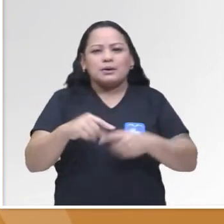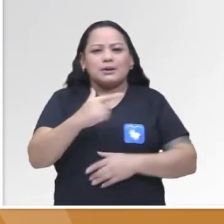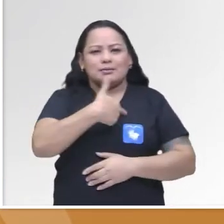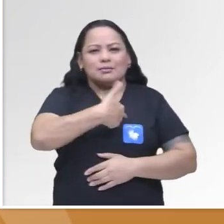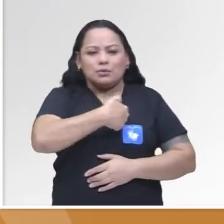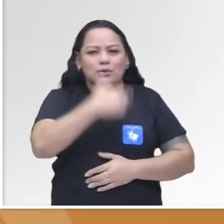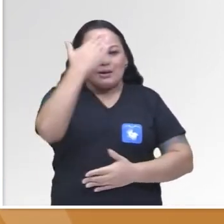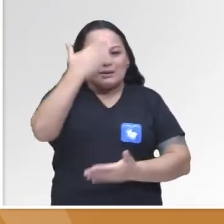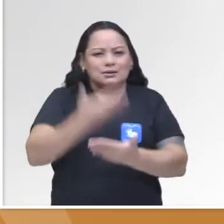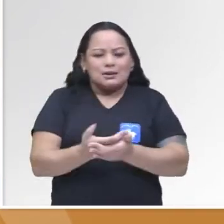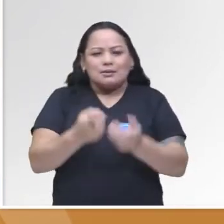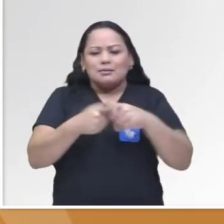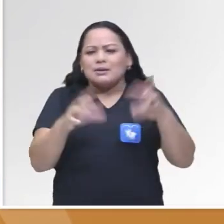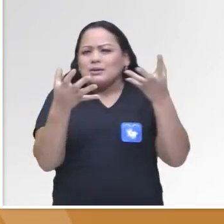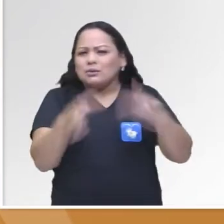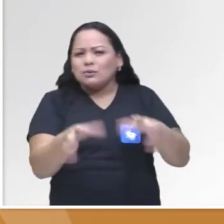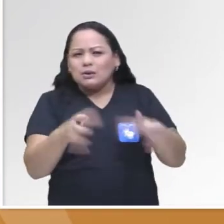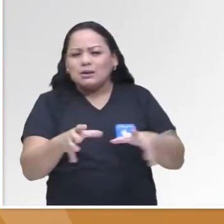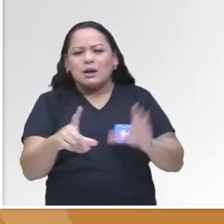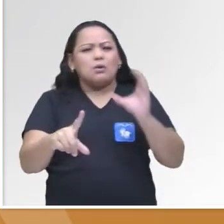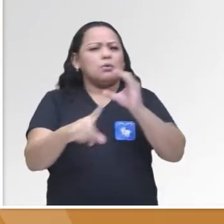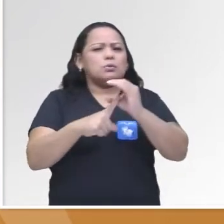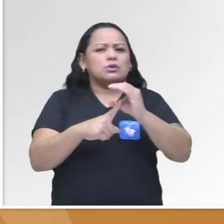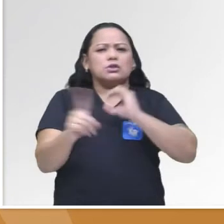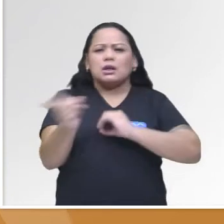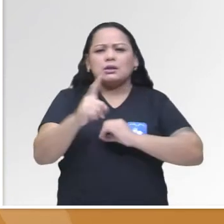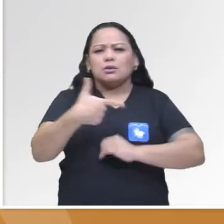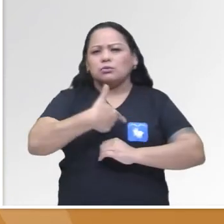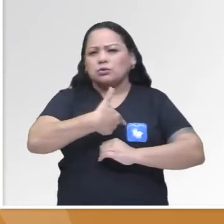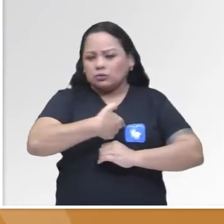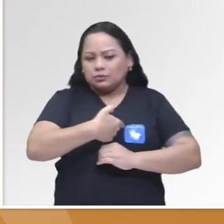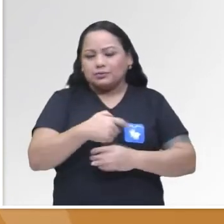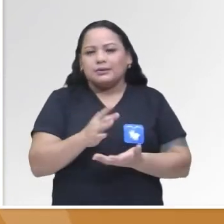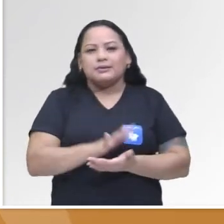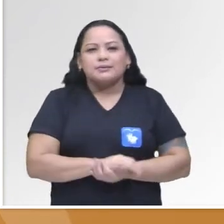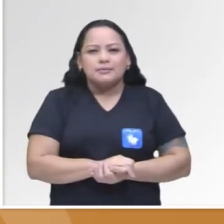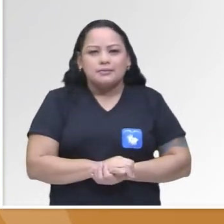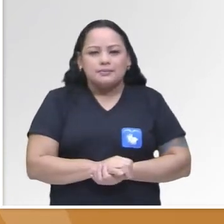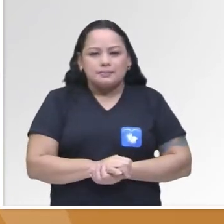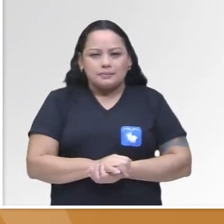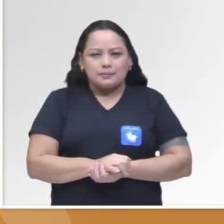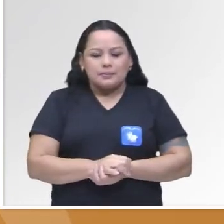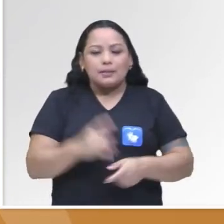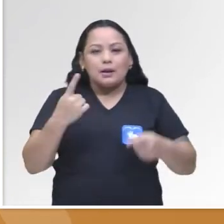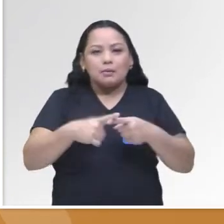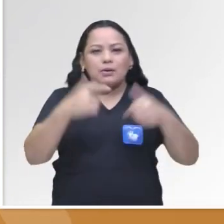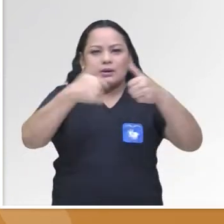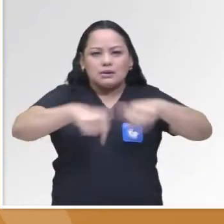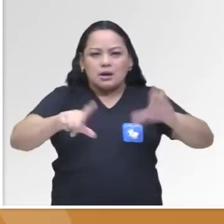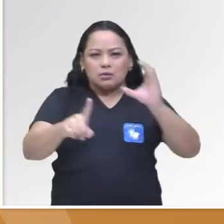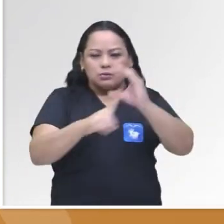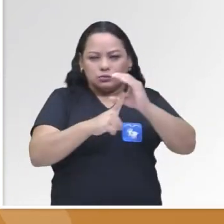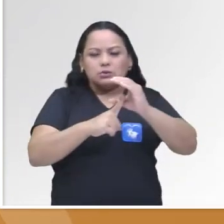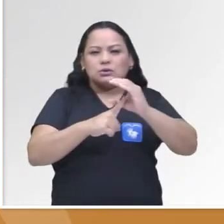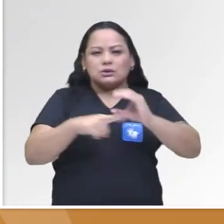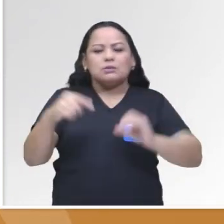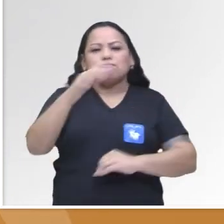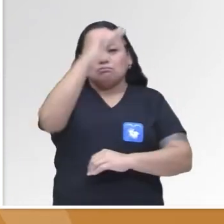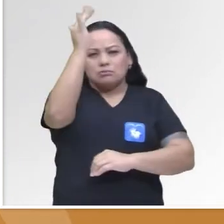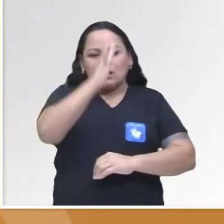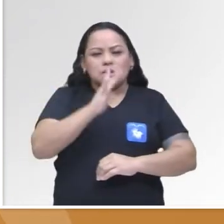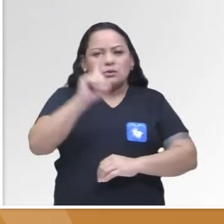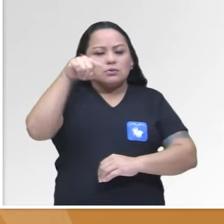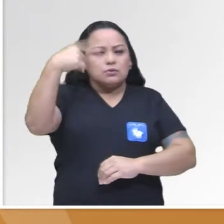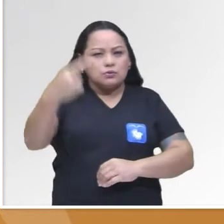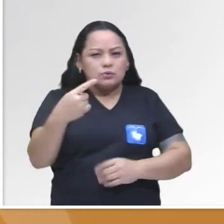não queria ser comunista e não era comunista de jeito nenhum. Tanto que a presença do comunismo no Brasil, mais tarde a gente vai ver que